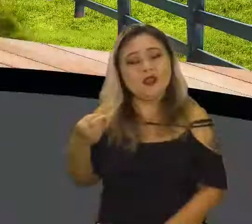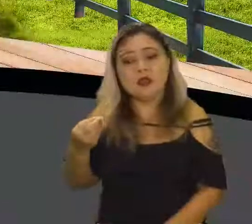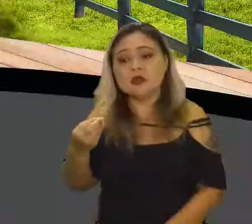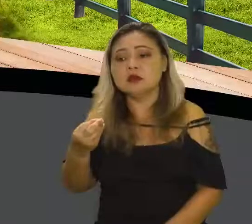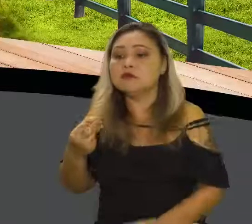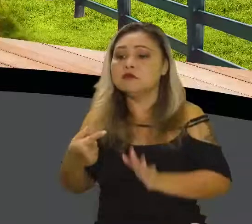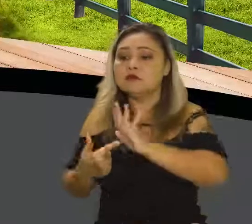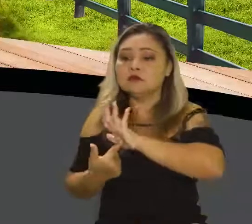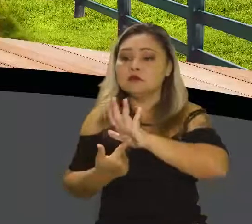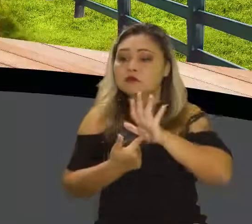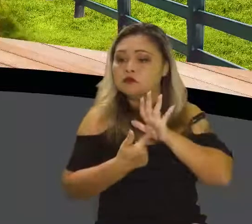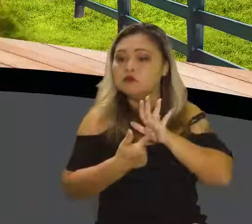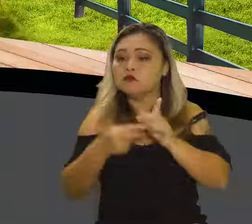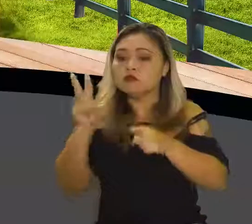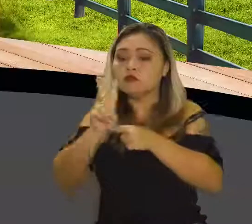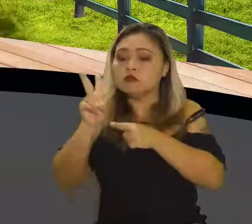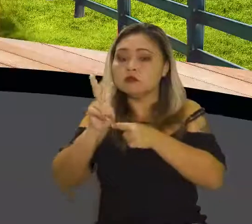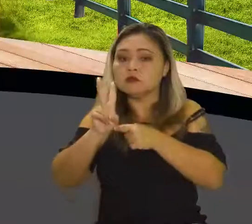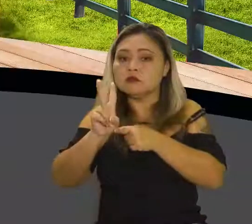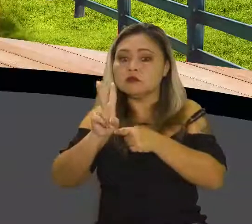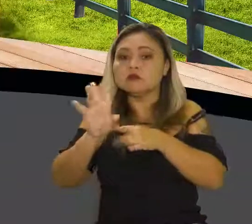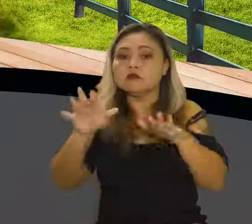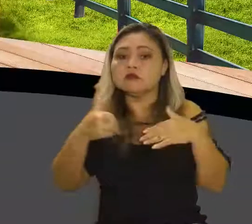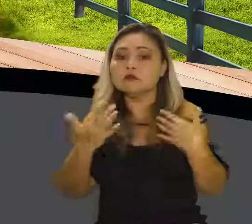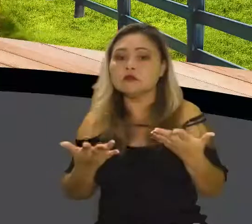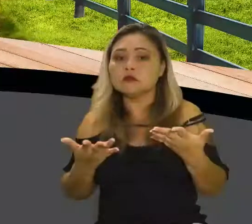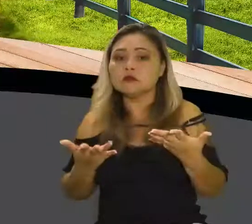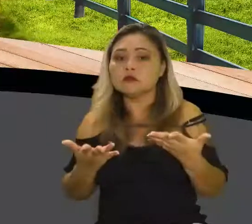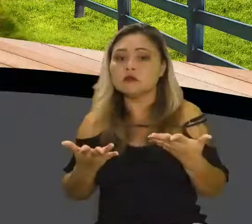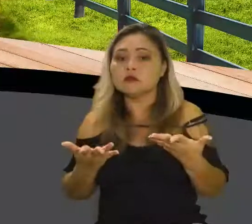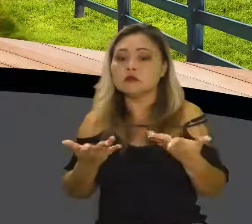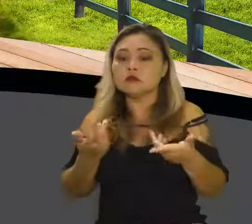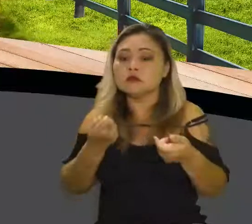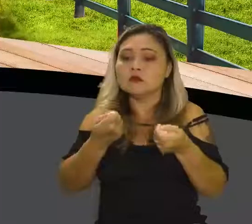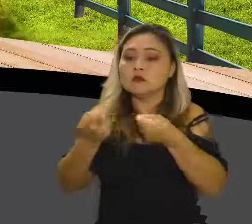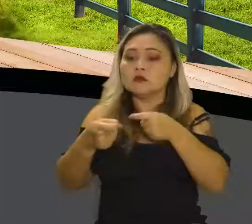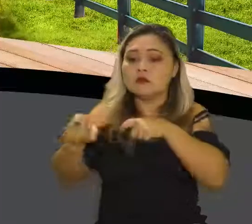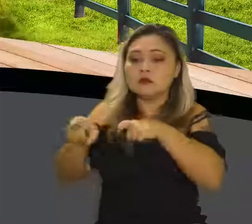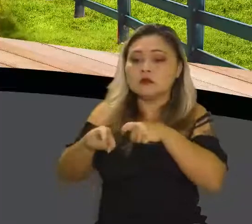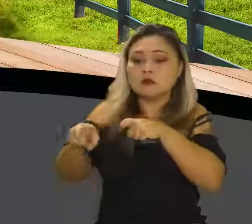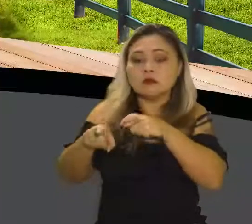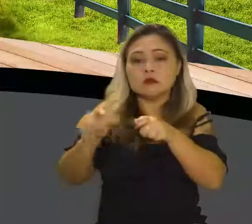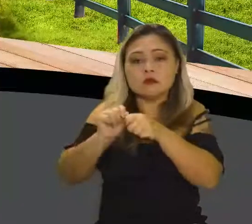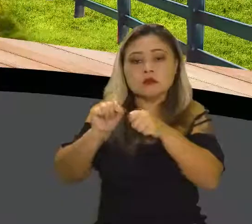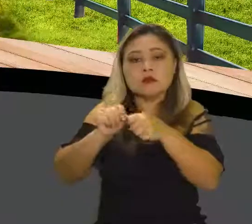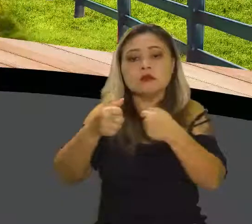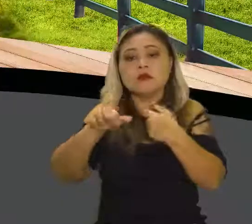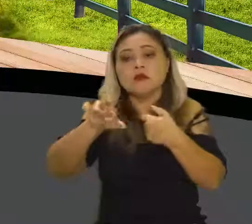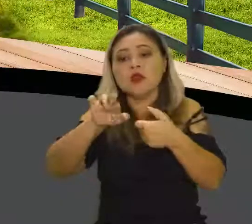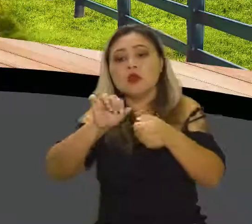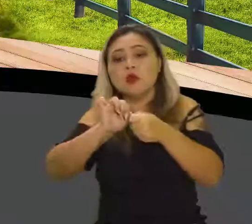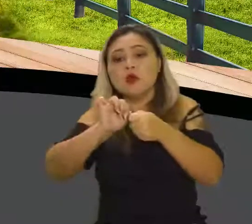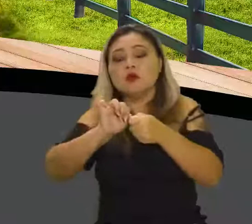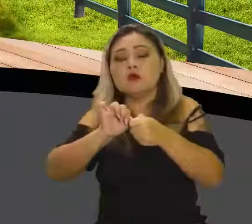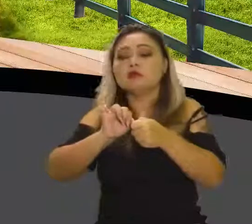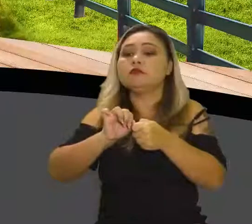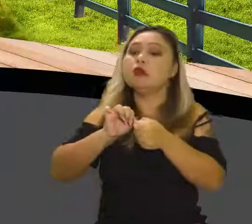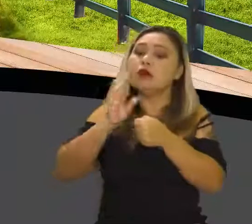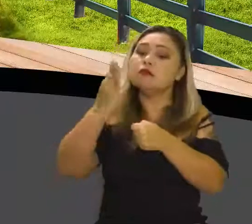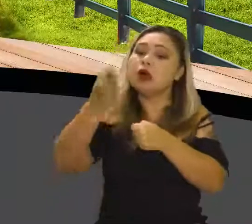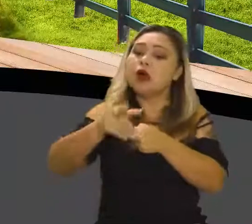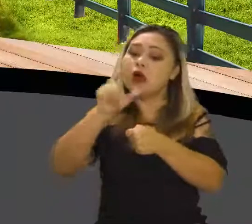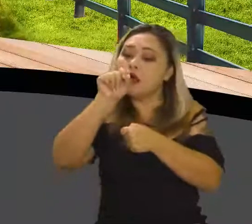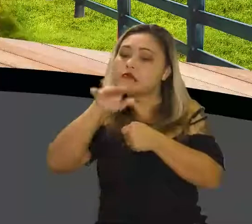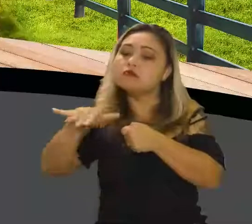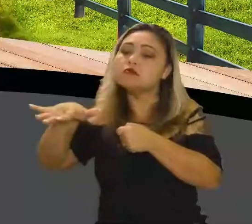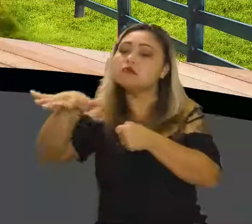só de apresentação de criação, vamos supor, administração rural. Administração rural para avícolas.